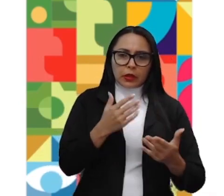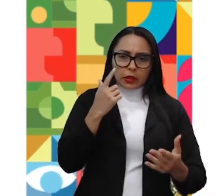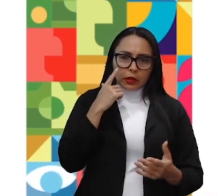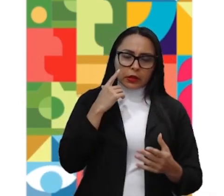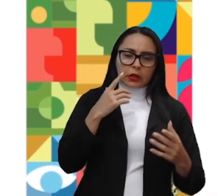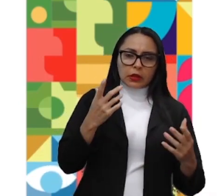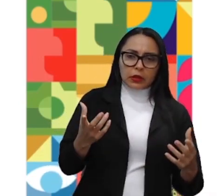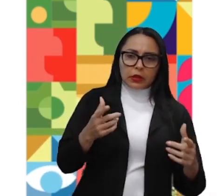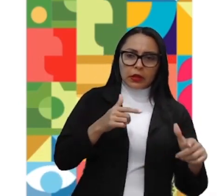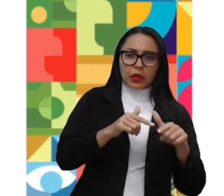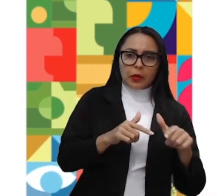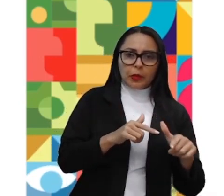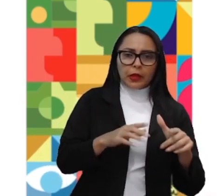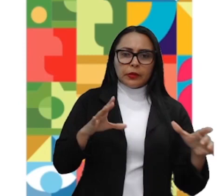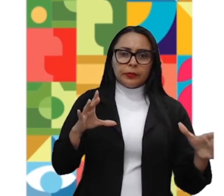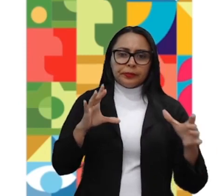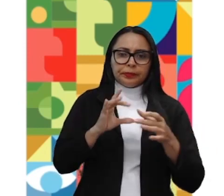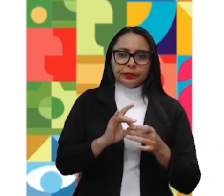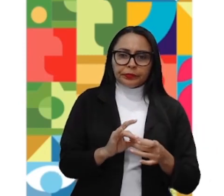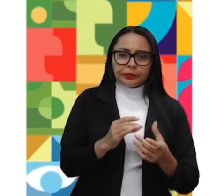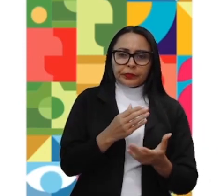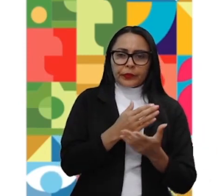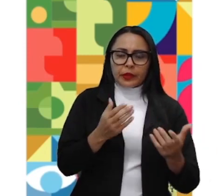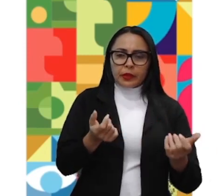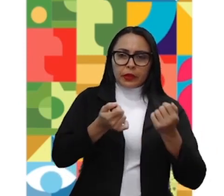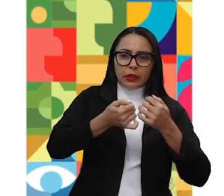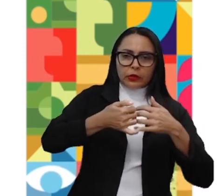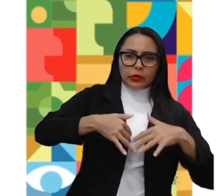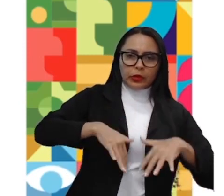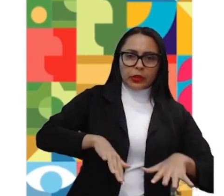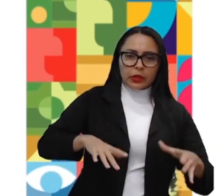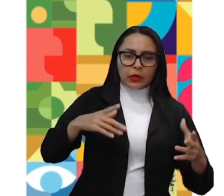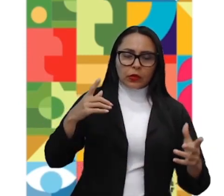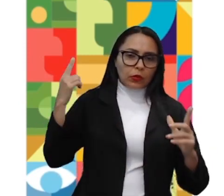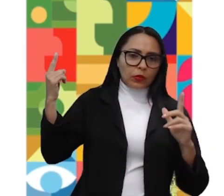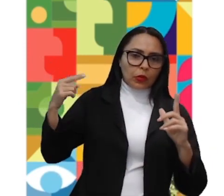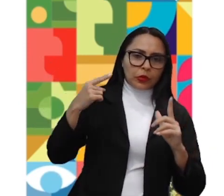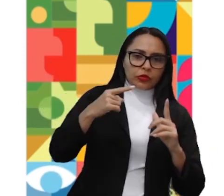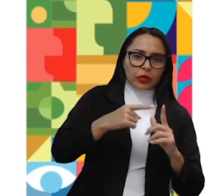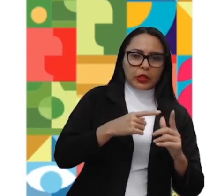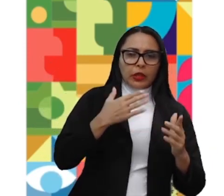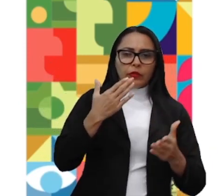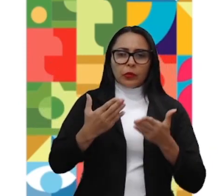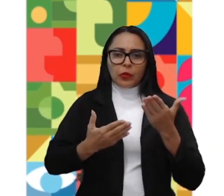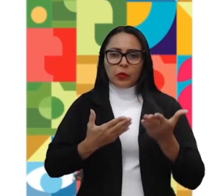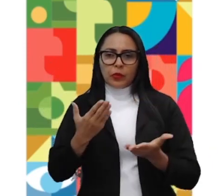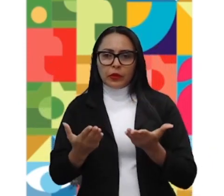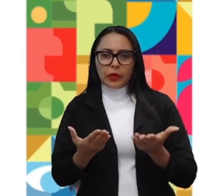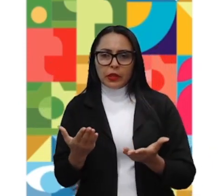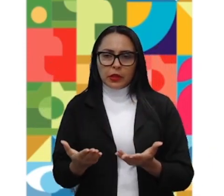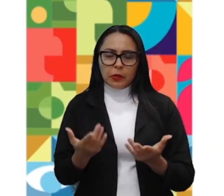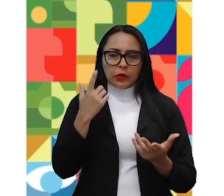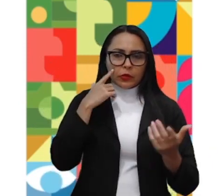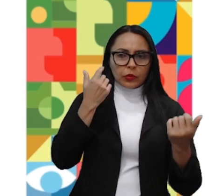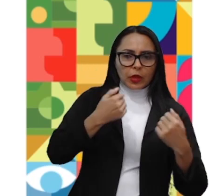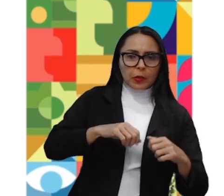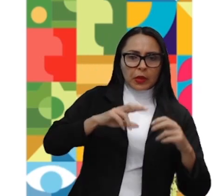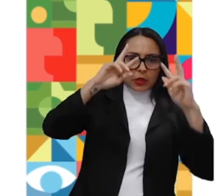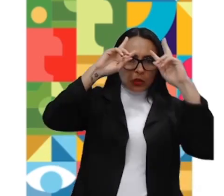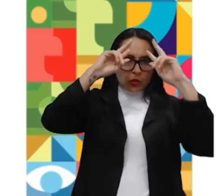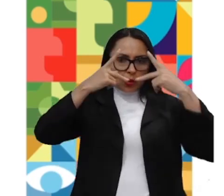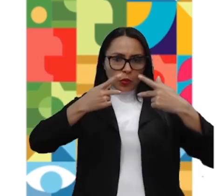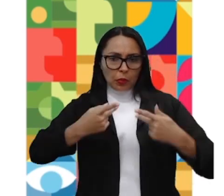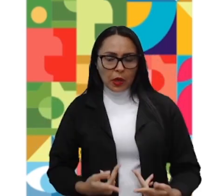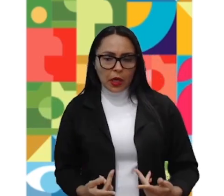trabalhem juntos para minimizar o impacto da natureza, com o intuito de promover o atendimento das necessidades